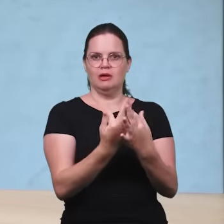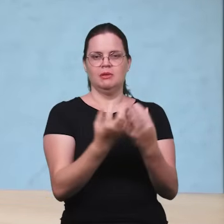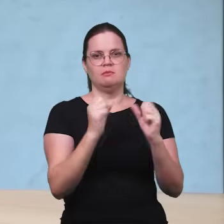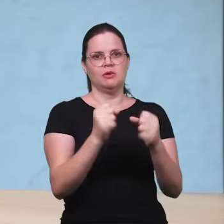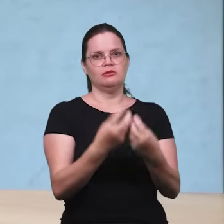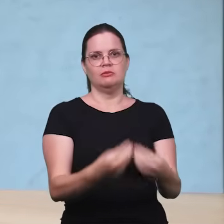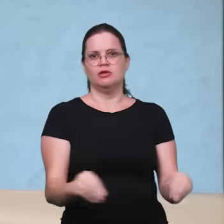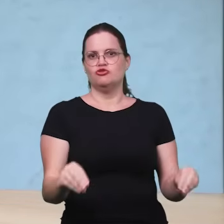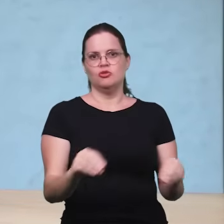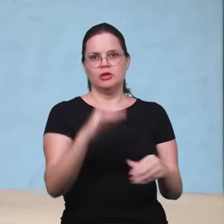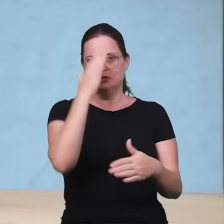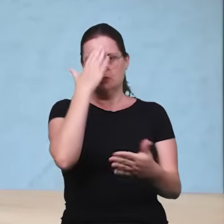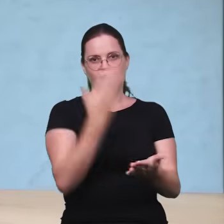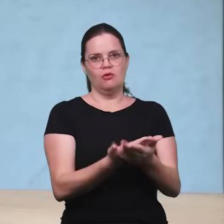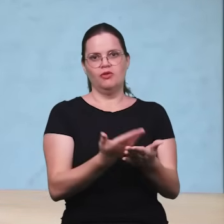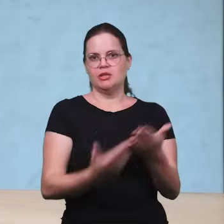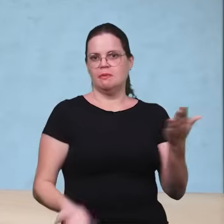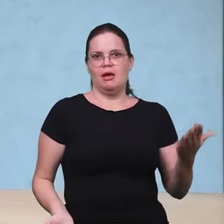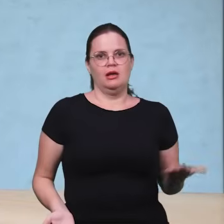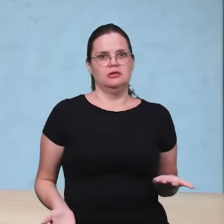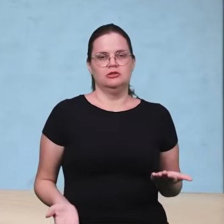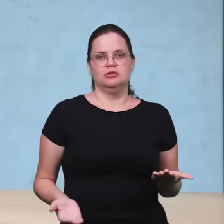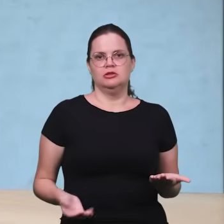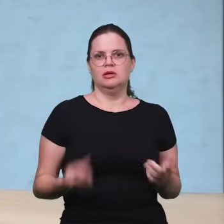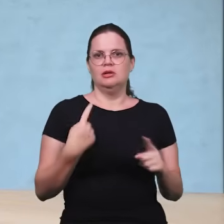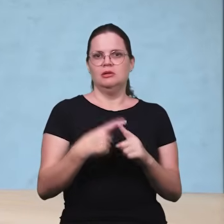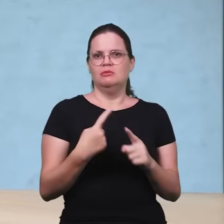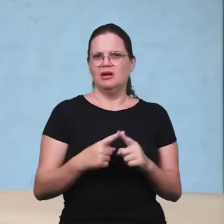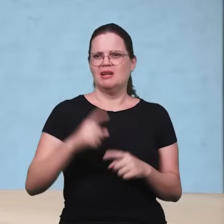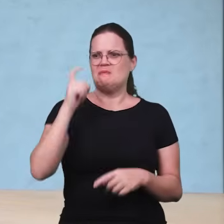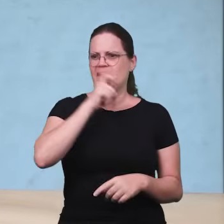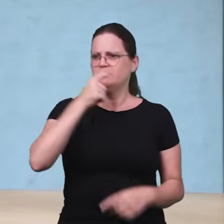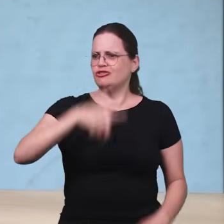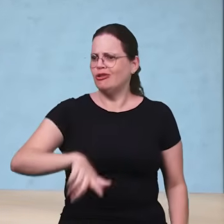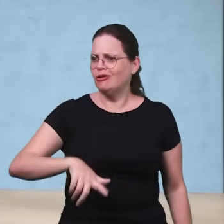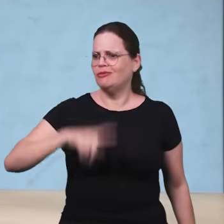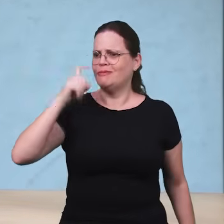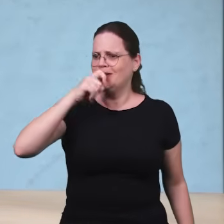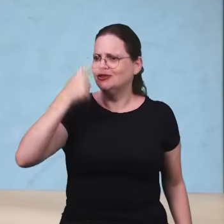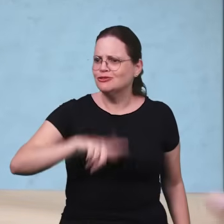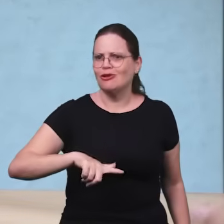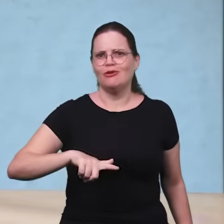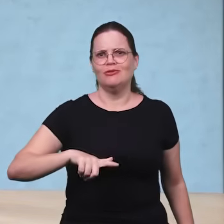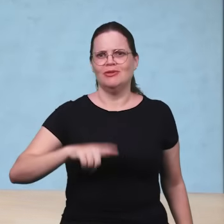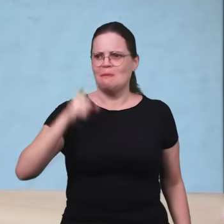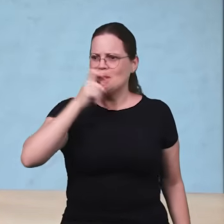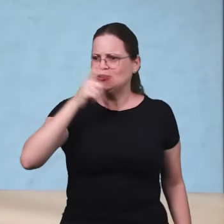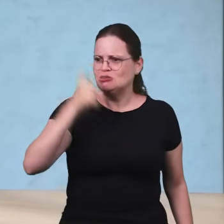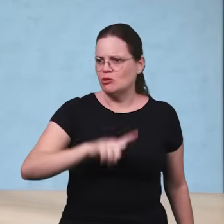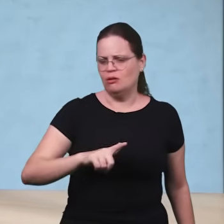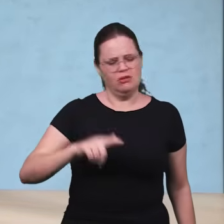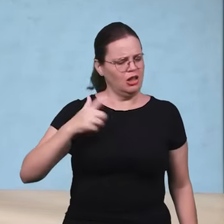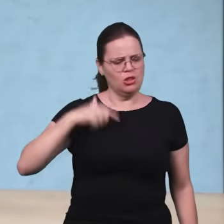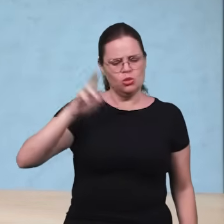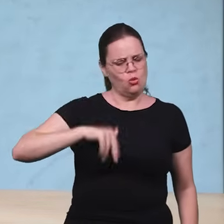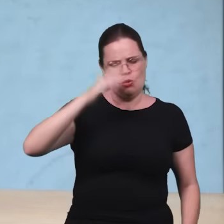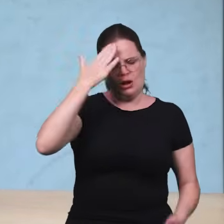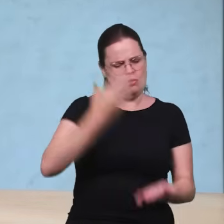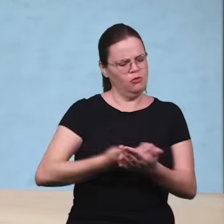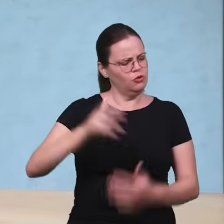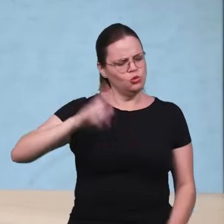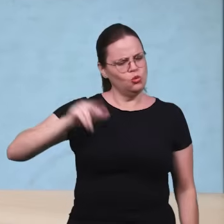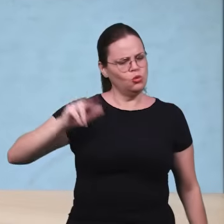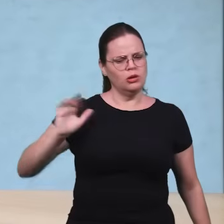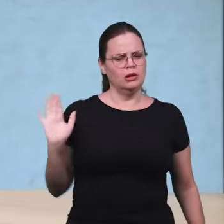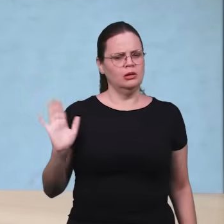família. E o desgaste vai desgastando, chega uma hora que não tem mais crédito, só tem débito, aí